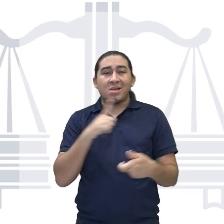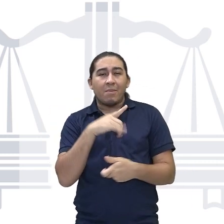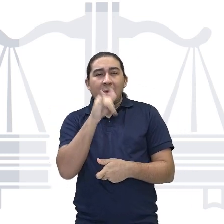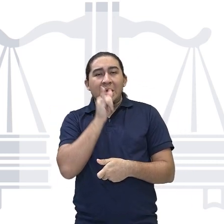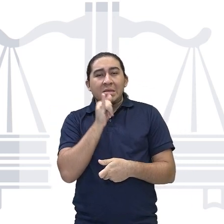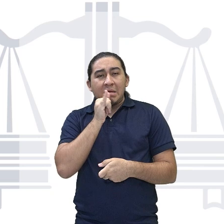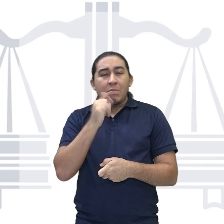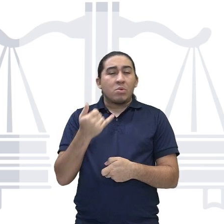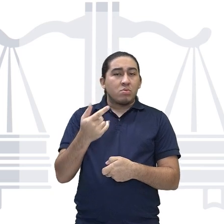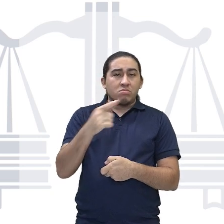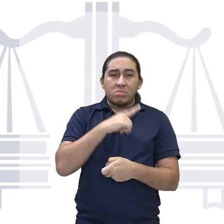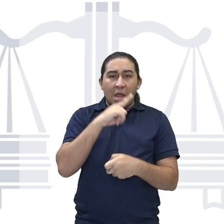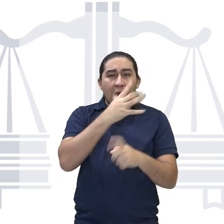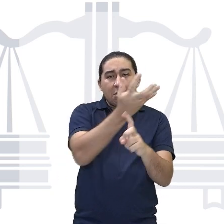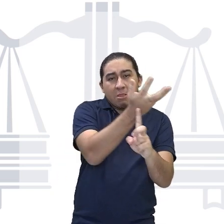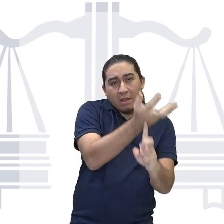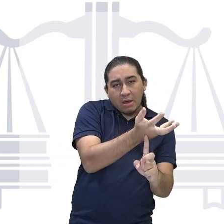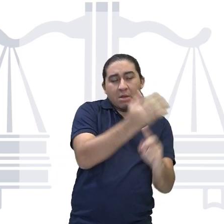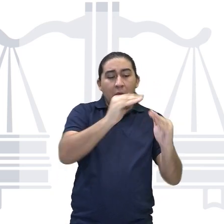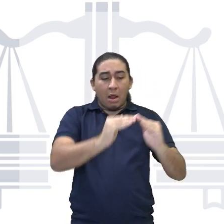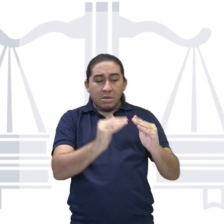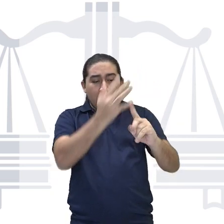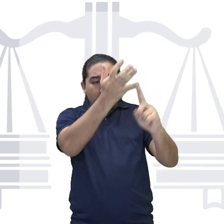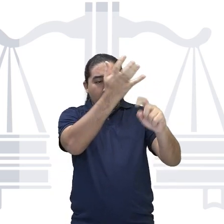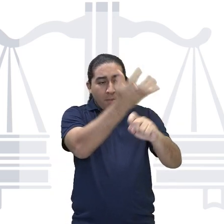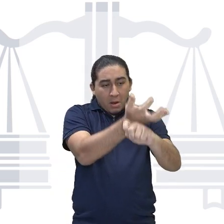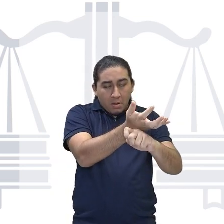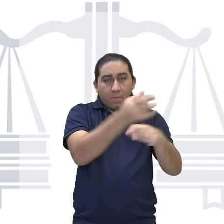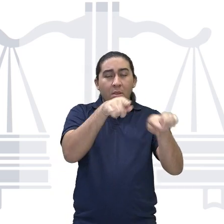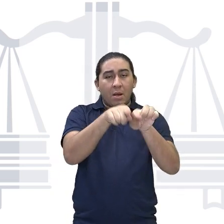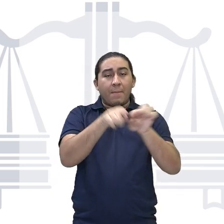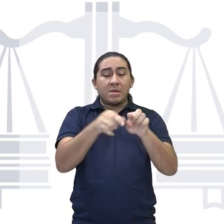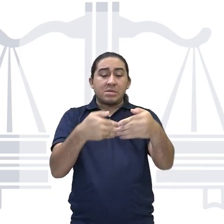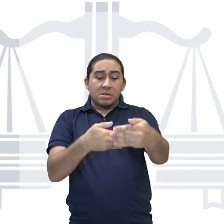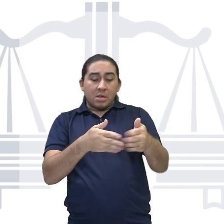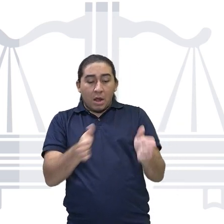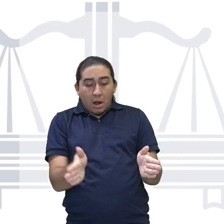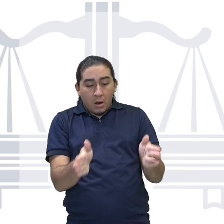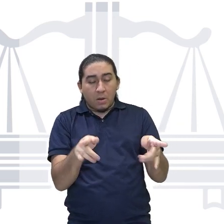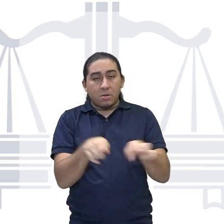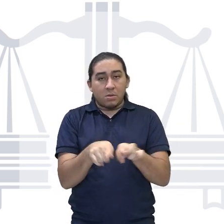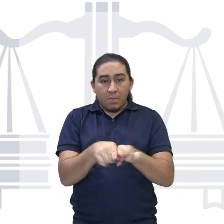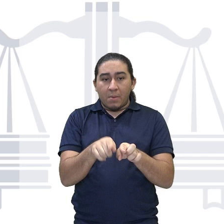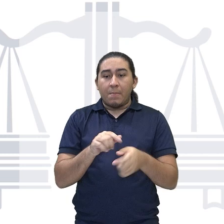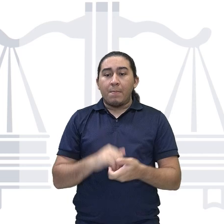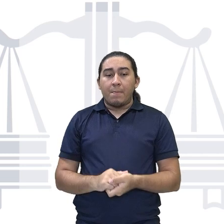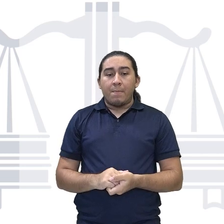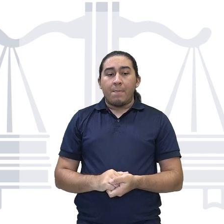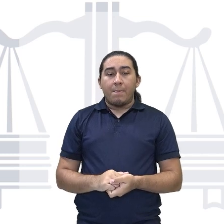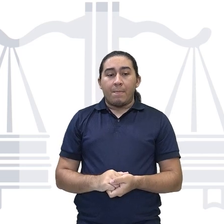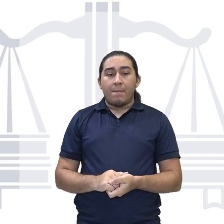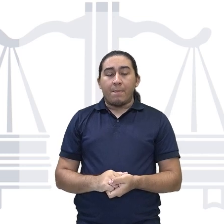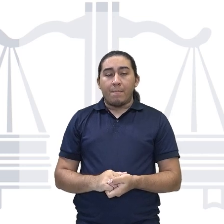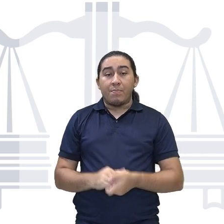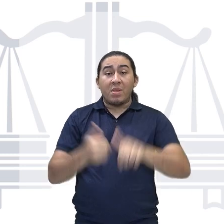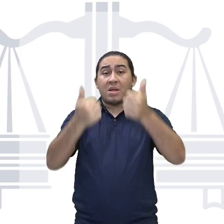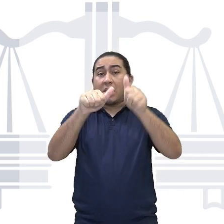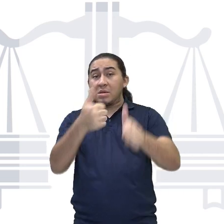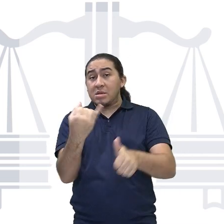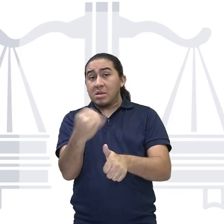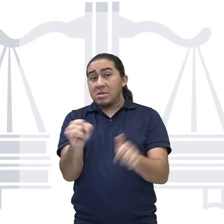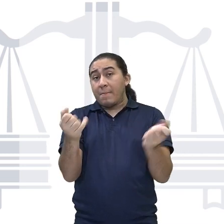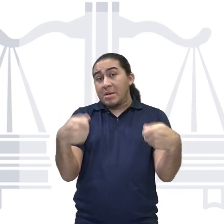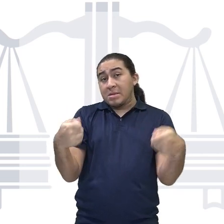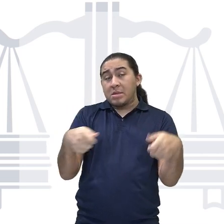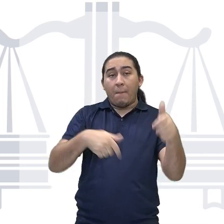se precisa de kit sala, né? Verifica também a necessidade de